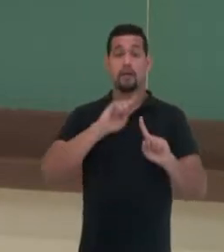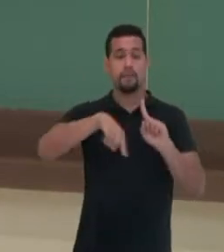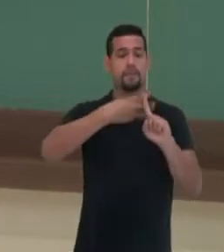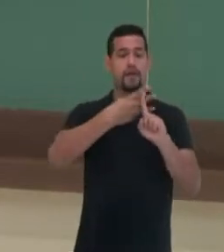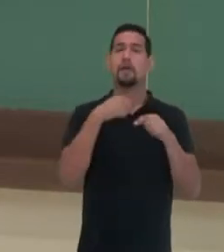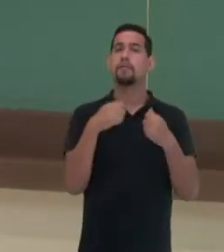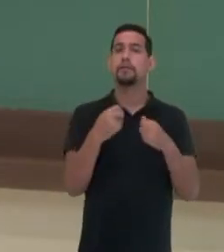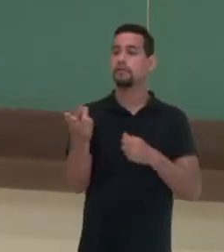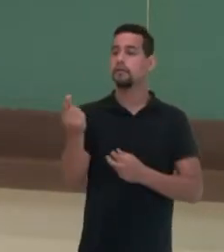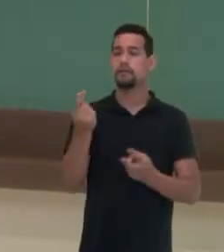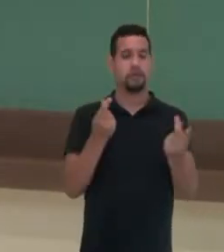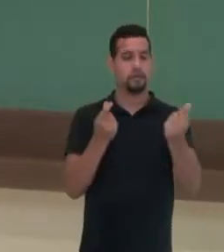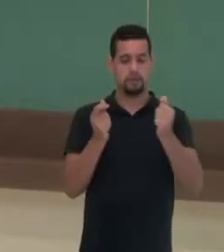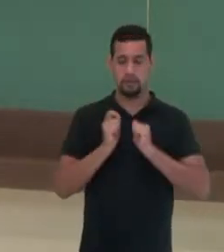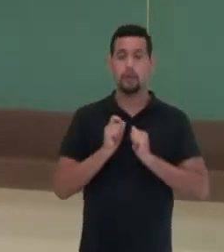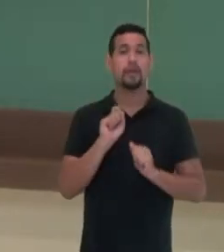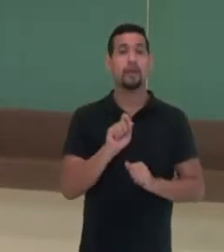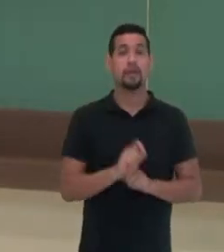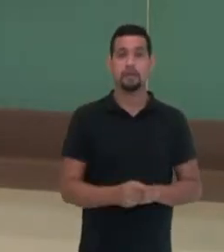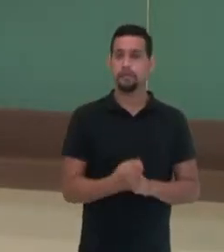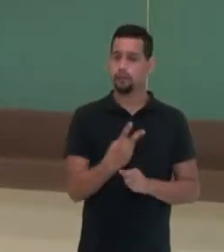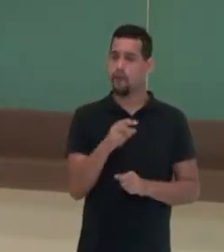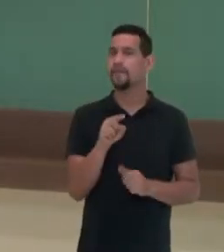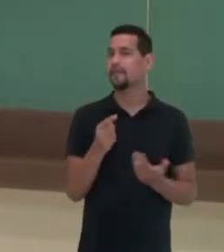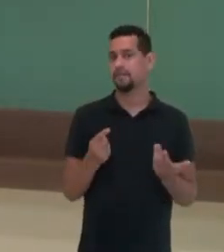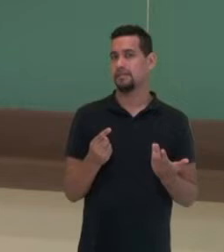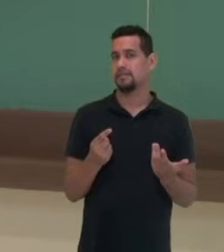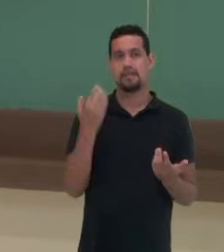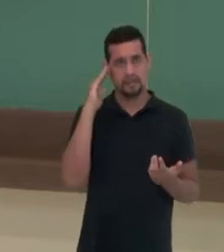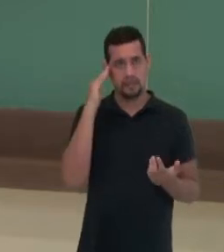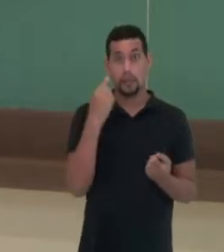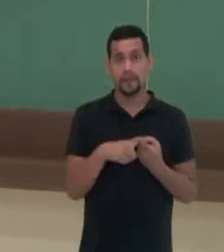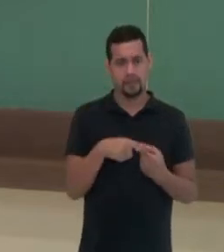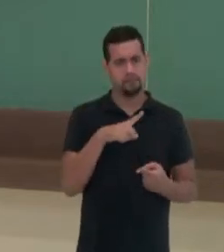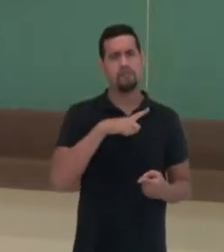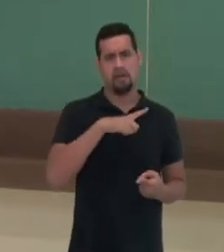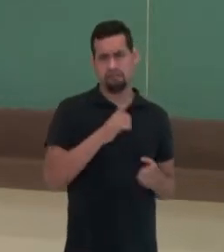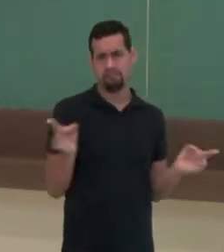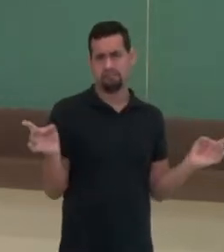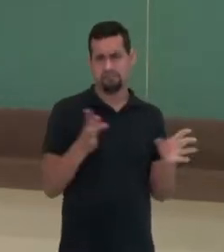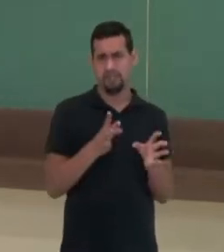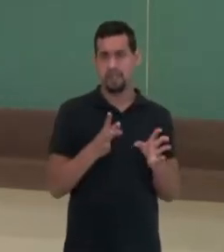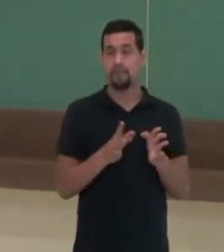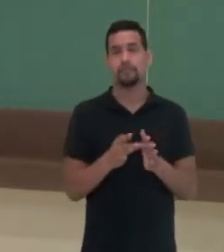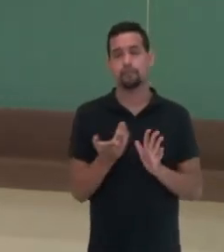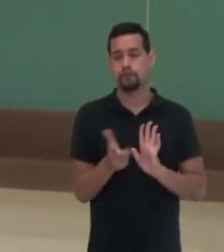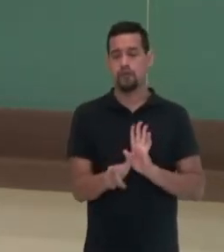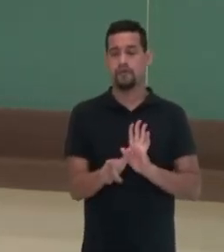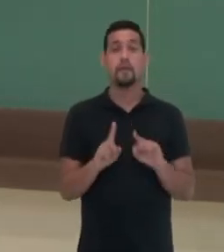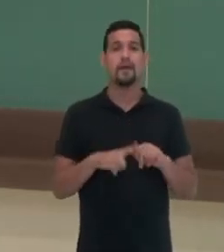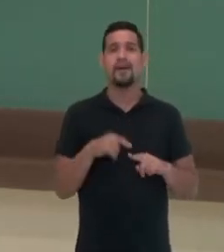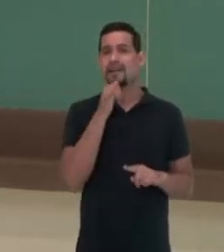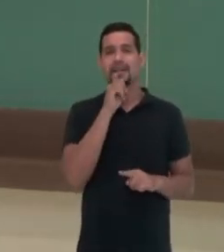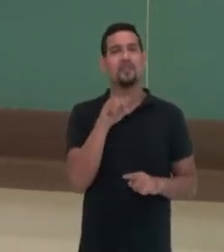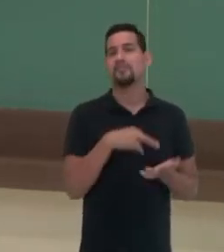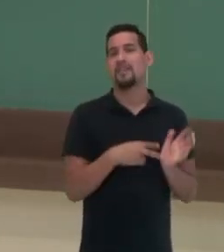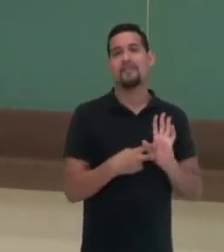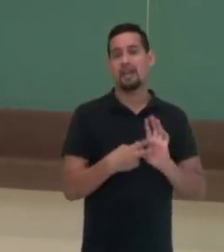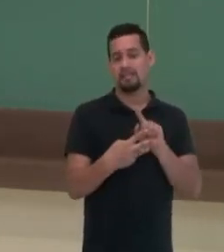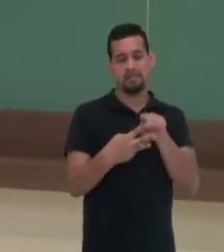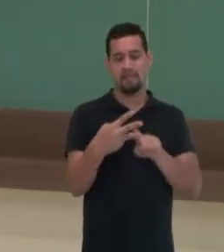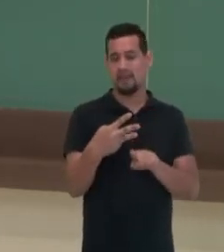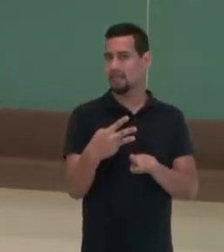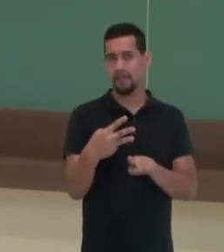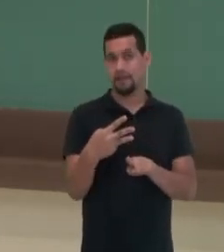eu tenho que ganhar 2 vezes ele, entendeu? Porque ele eu já tenho, eu vou tirar de novo. Então, não é 3 vezes,